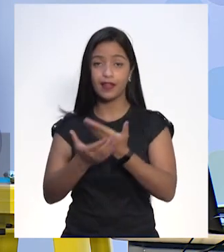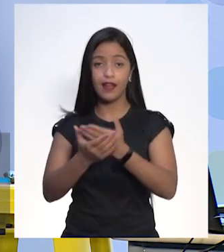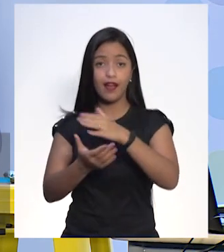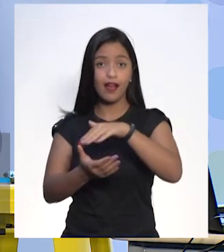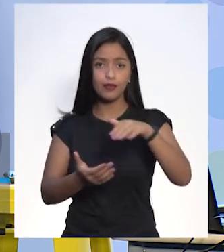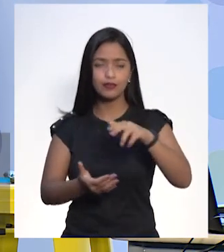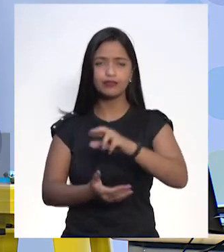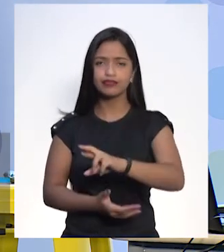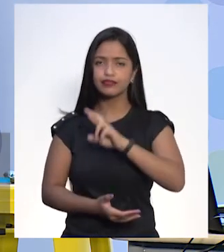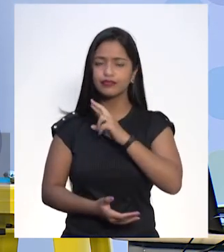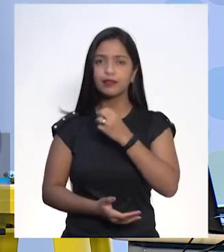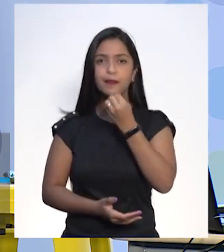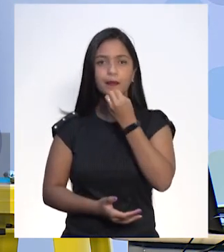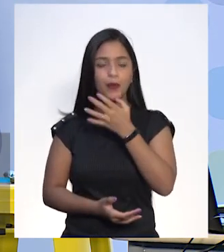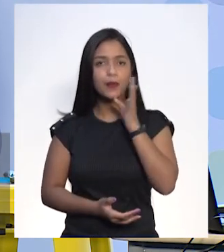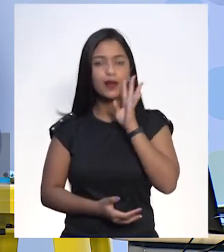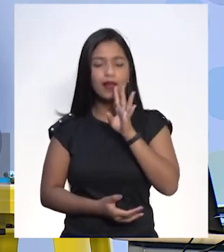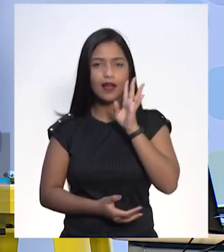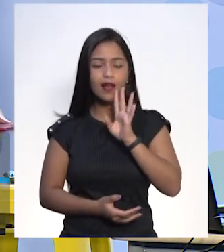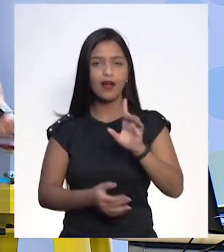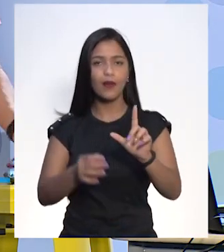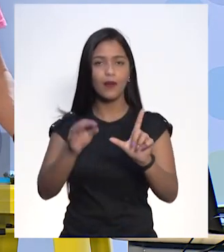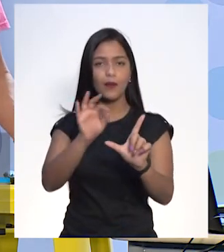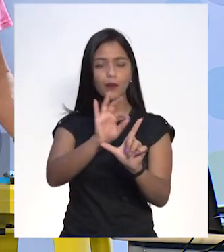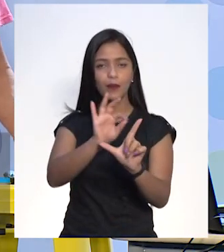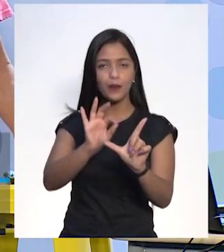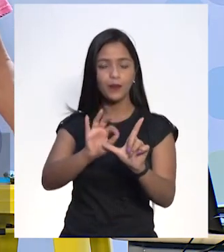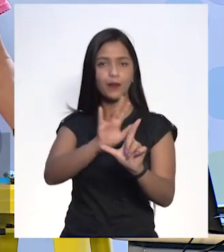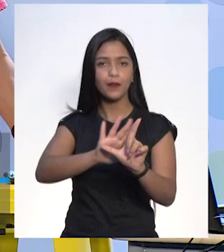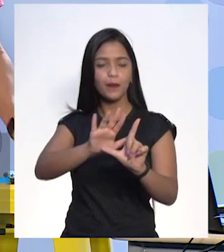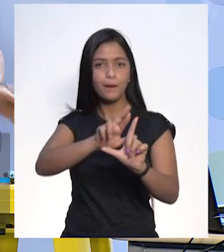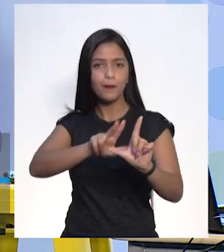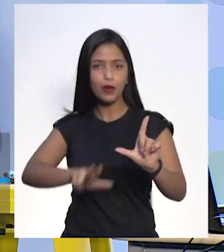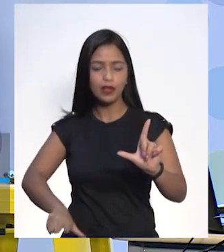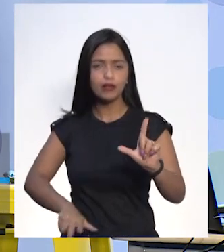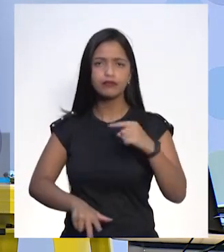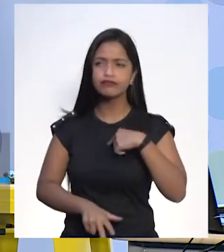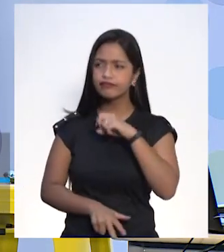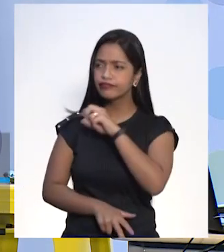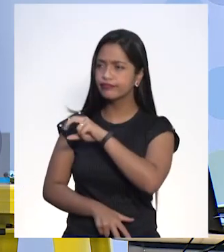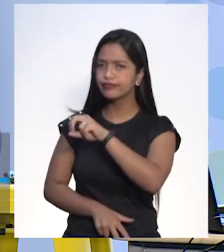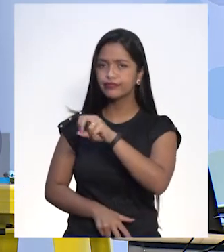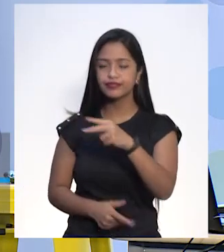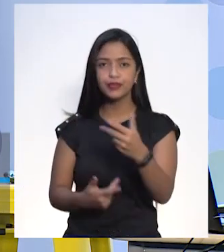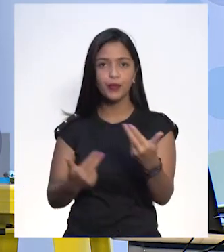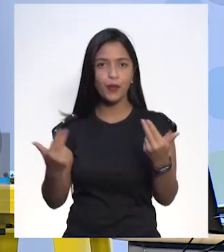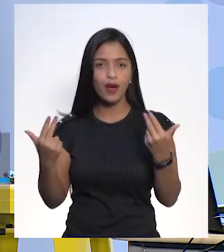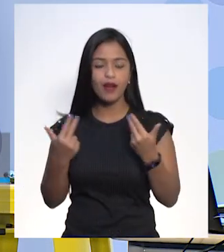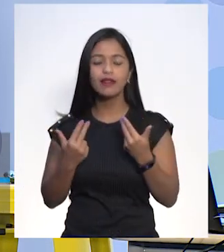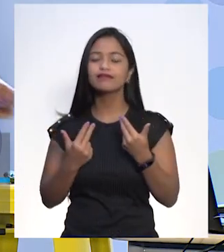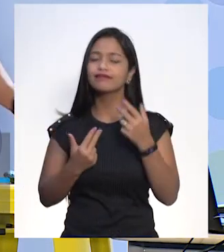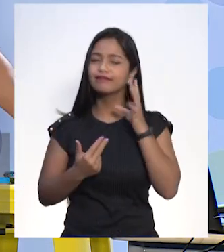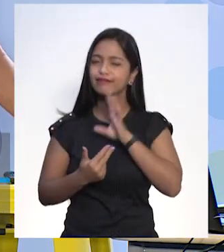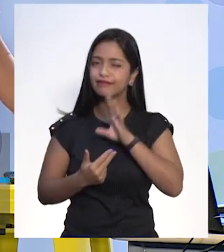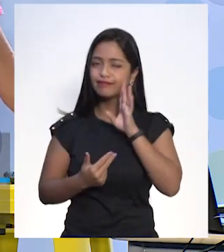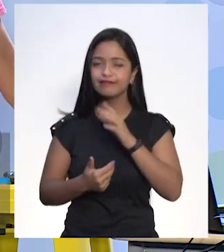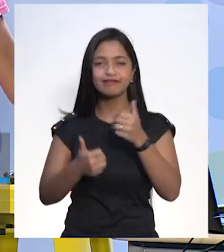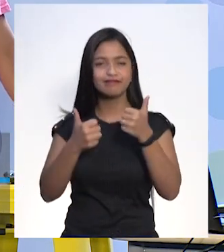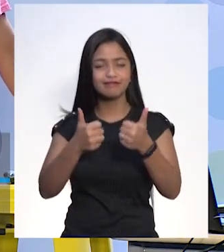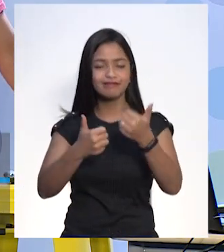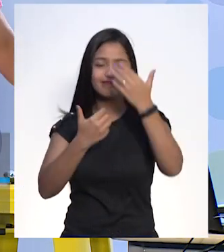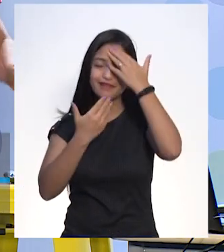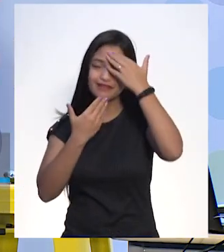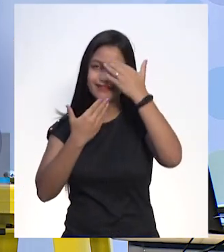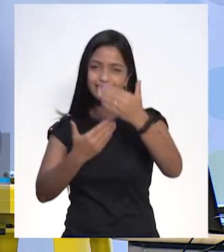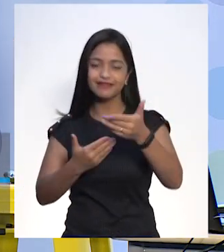visualizar os polígonos nos objetos que utilizamos no nosso dia a dia. Carmen, essa é a proposta. Muito obrigado